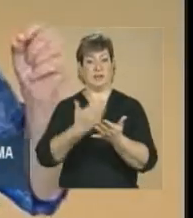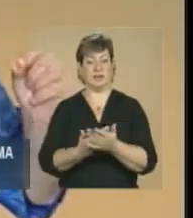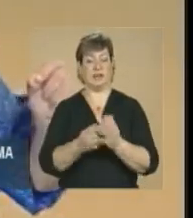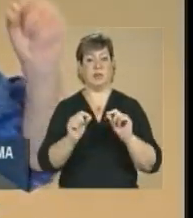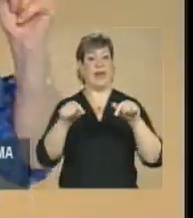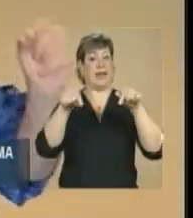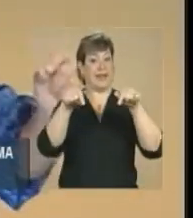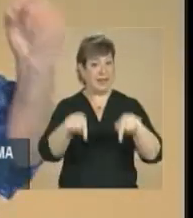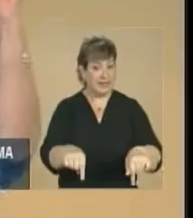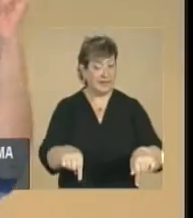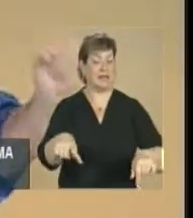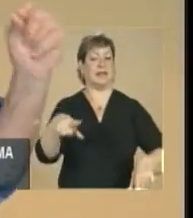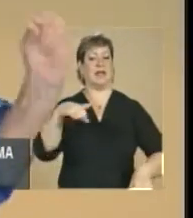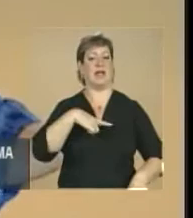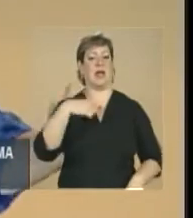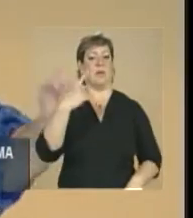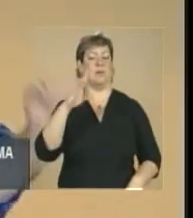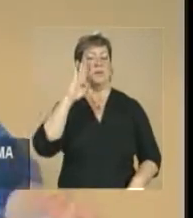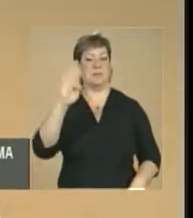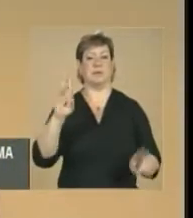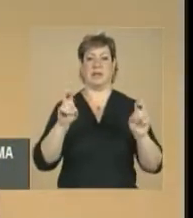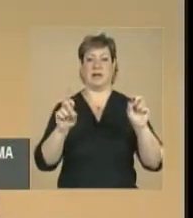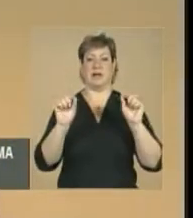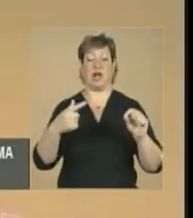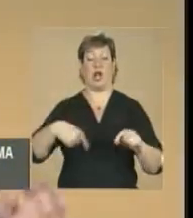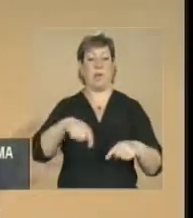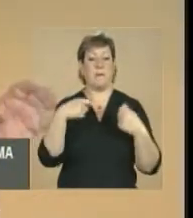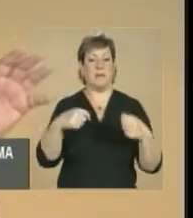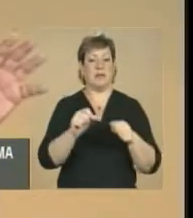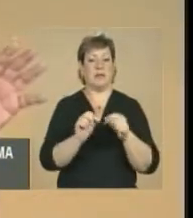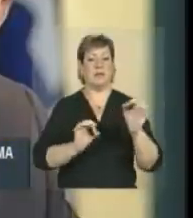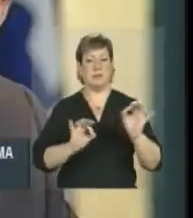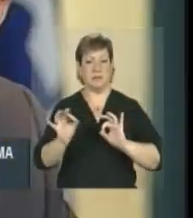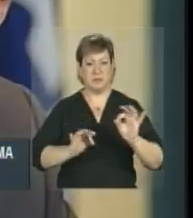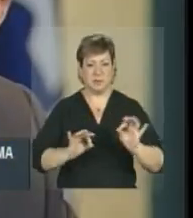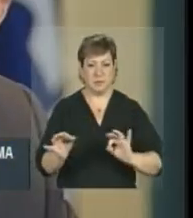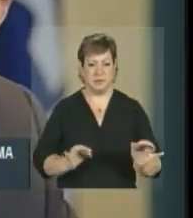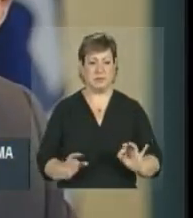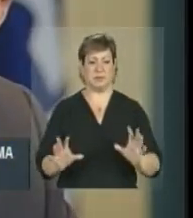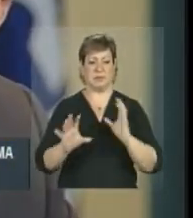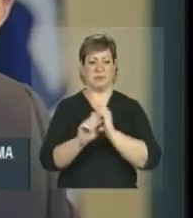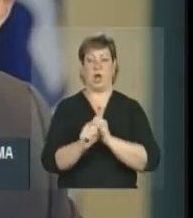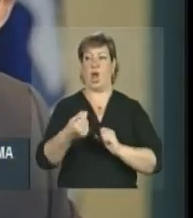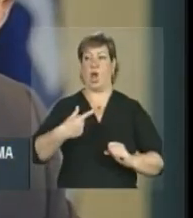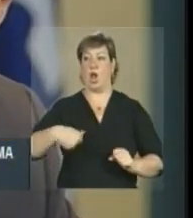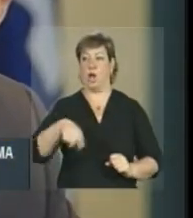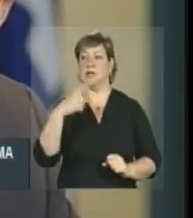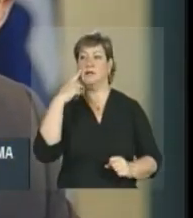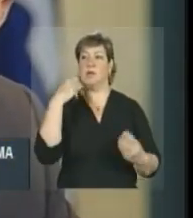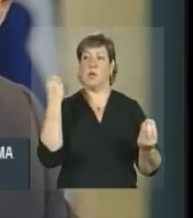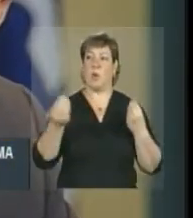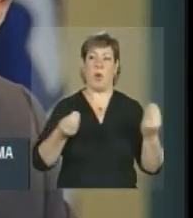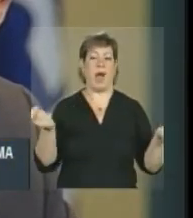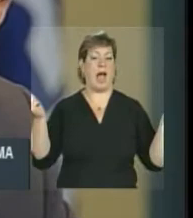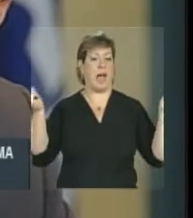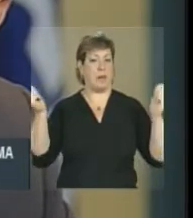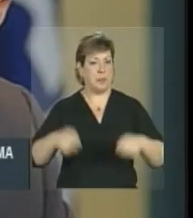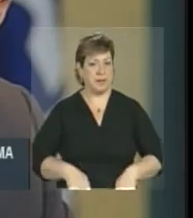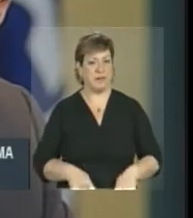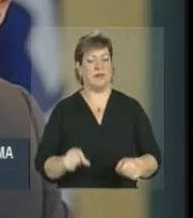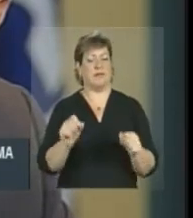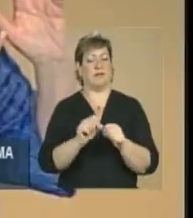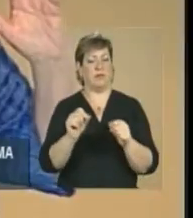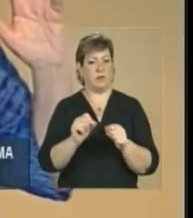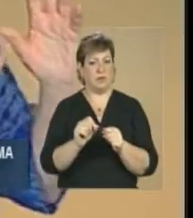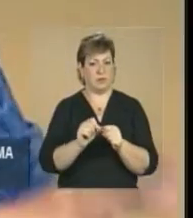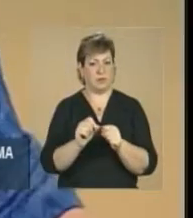aí está uma das questões que nós temos de equacionar. Nós temos de equacionar a nossa capacidade de